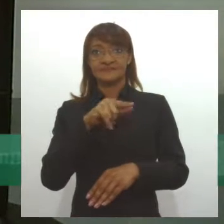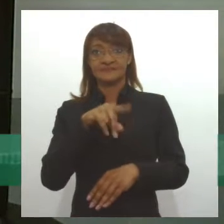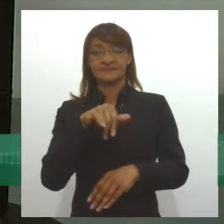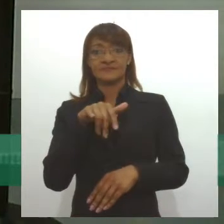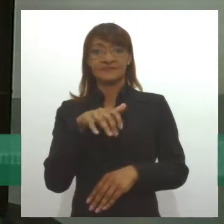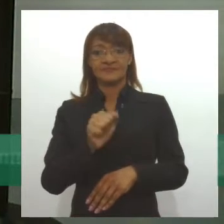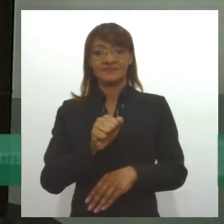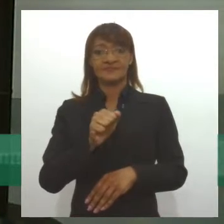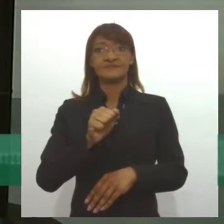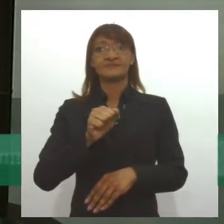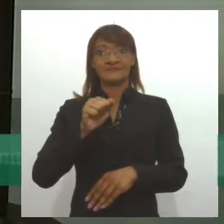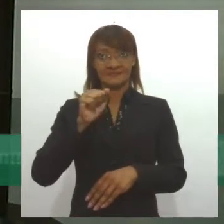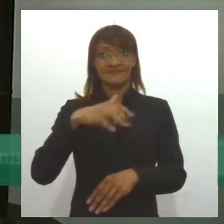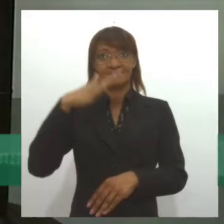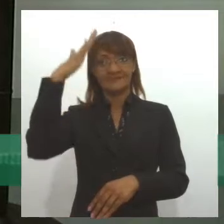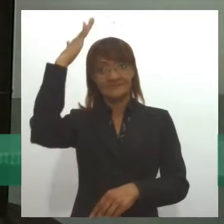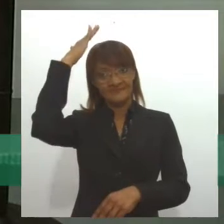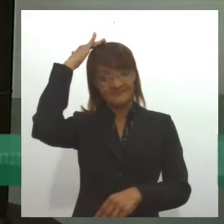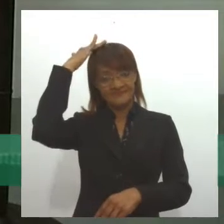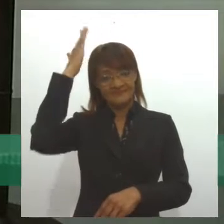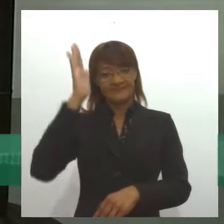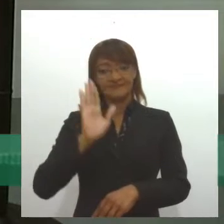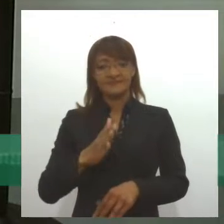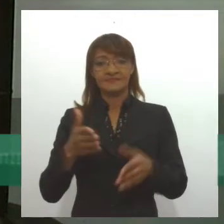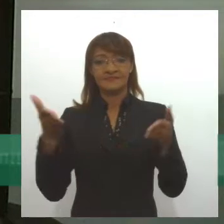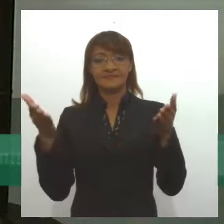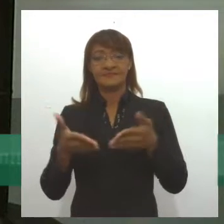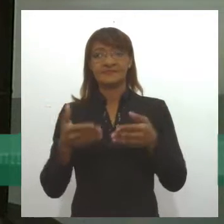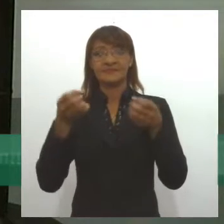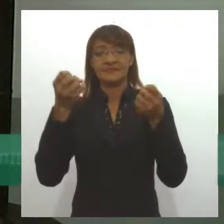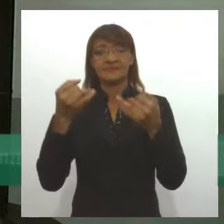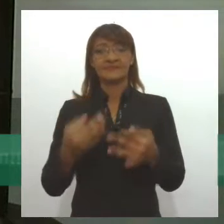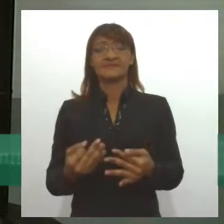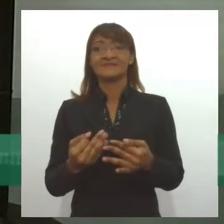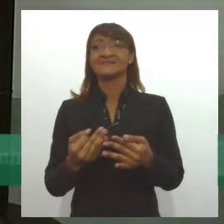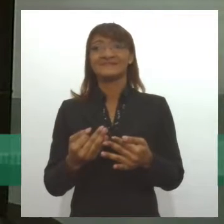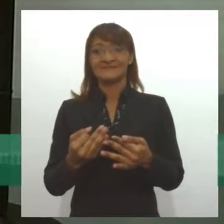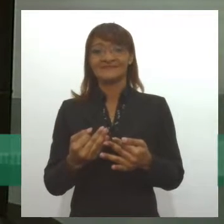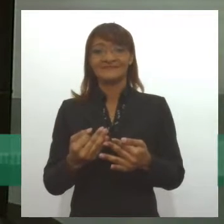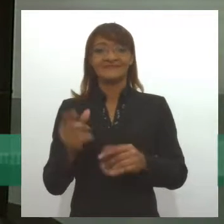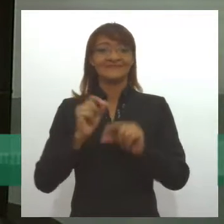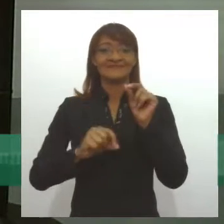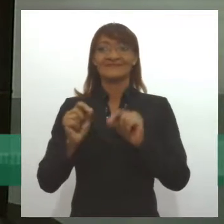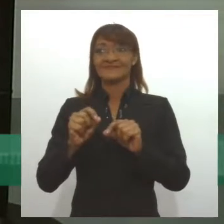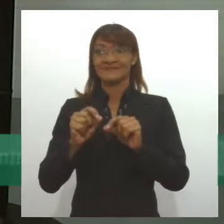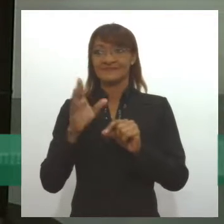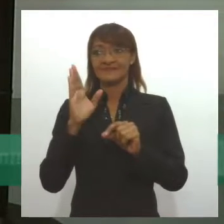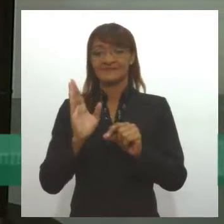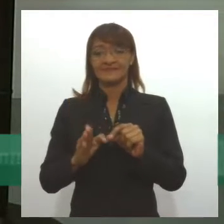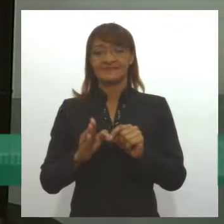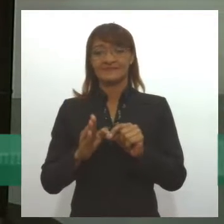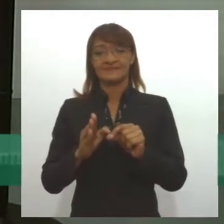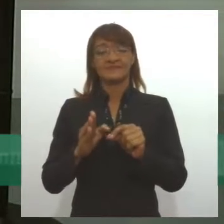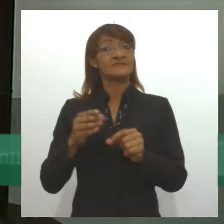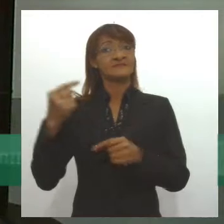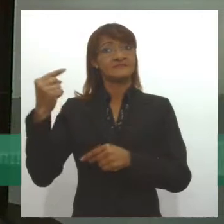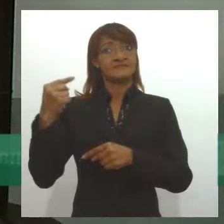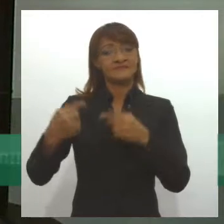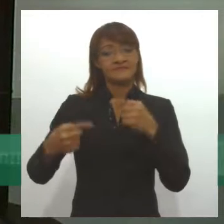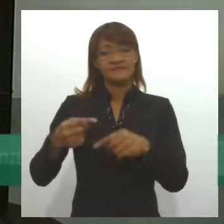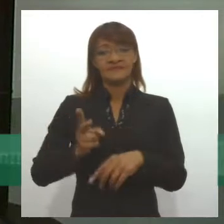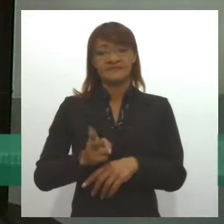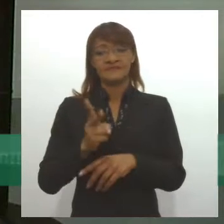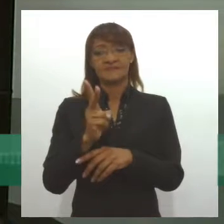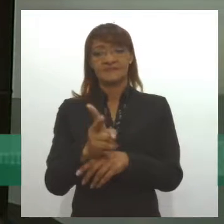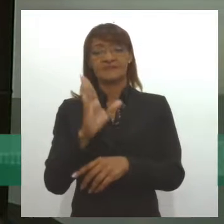né? E a minha primeira pergunta para falar desse assunto aí tão polêmico que a população brasileira sempre questiona